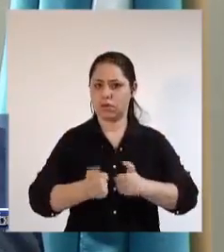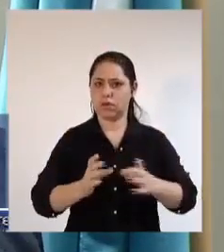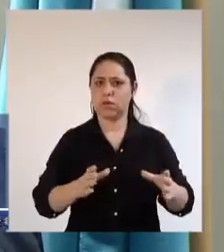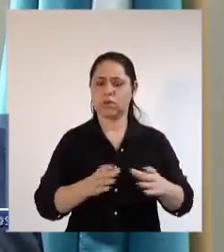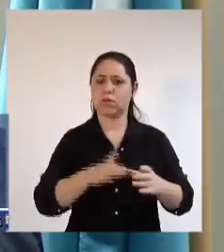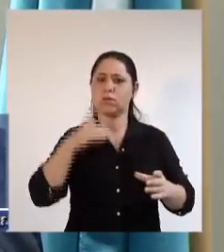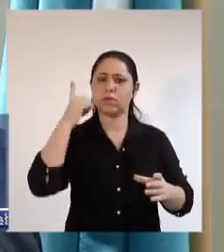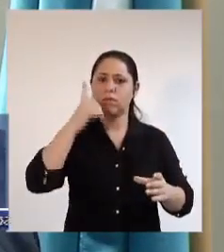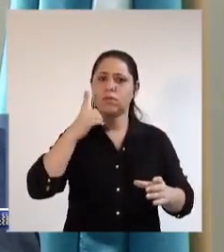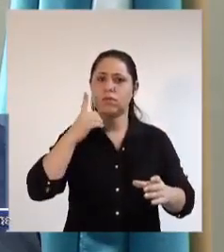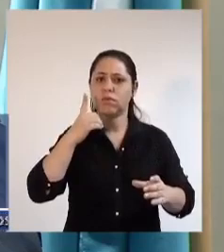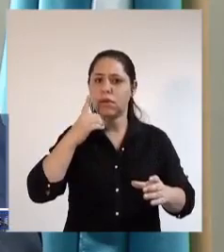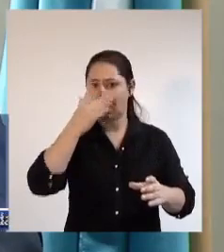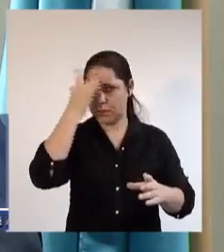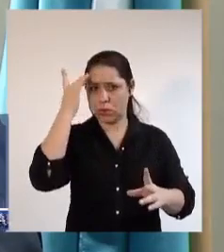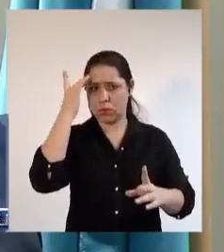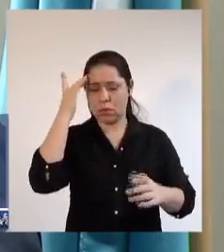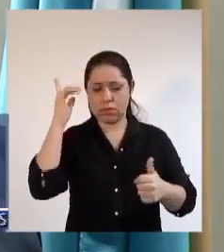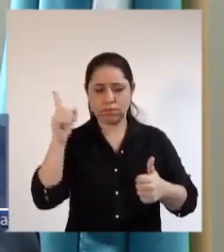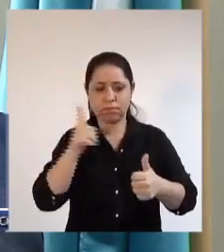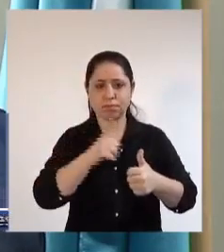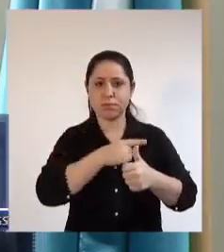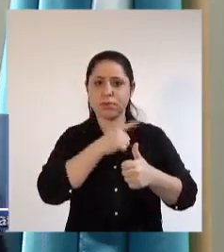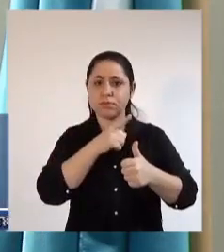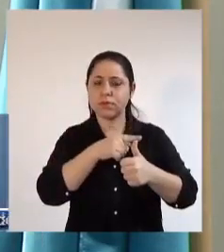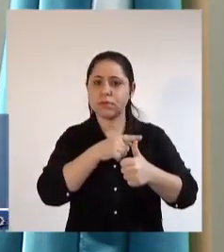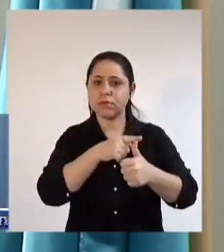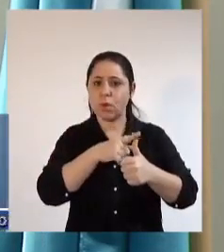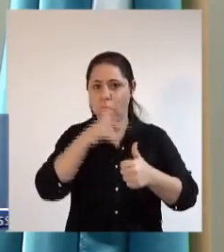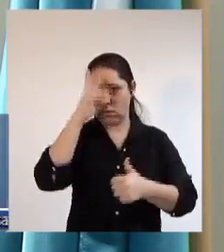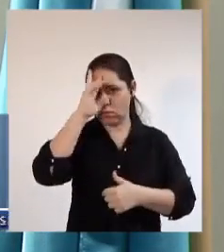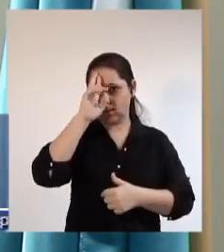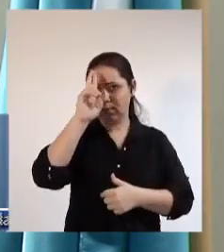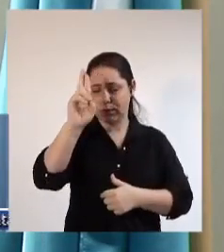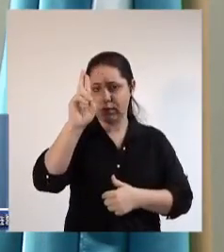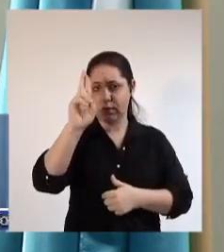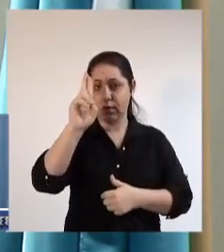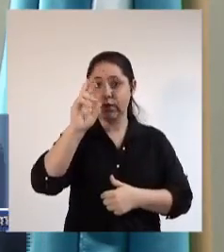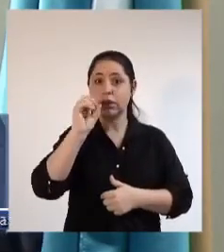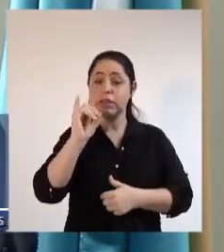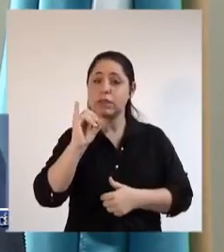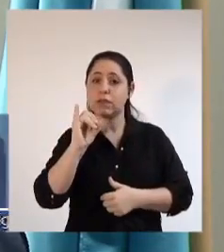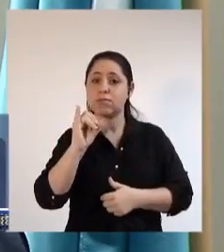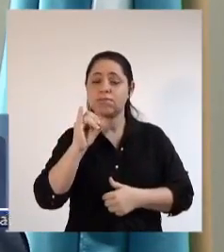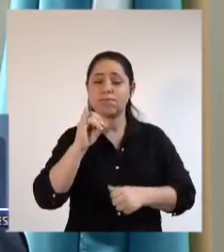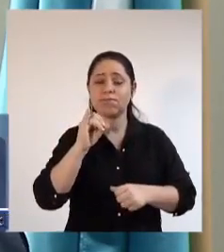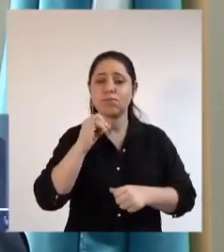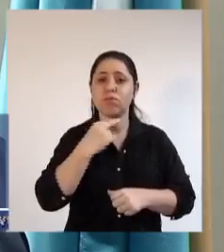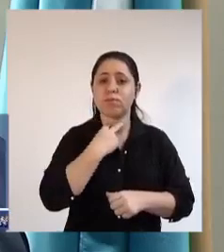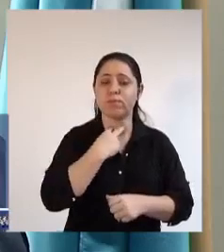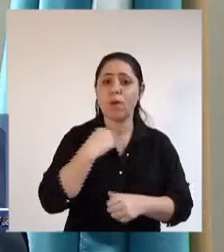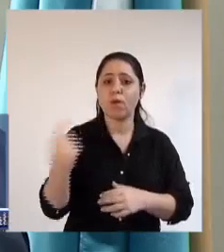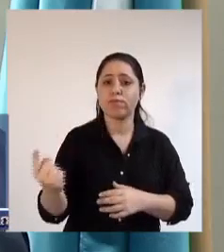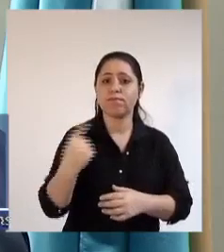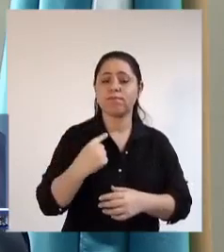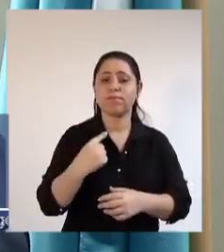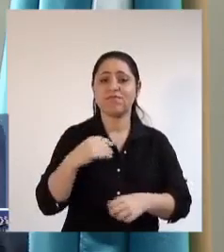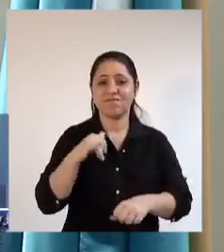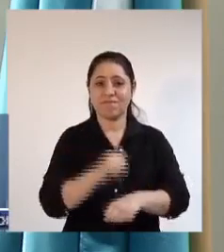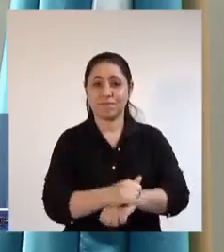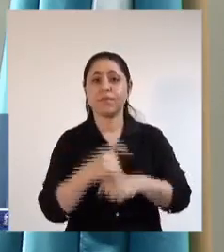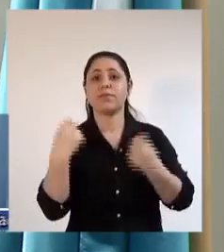presença do titular e quando não for possível é a presença do suplente porque